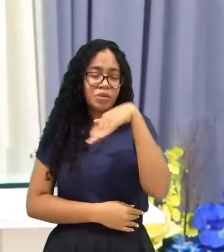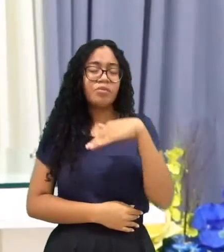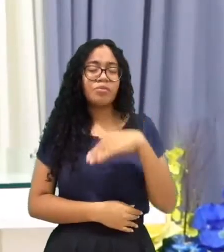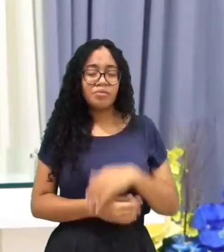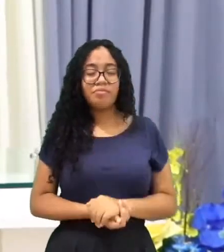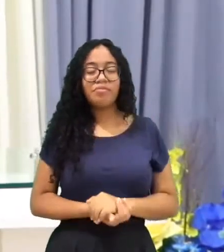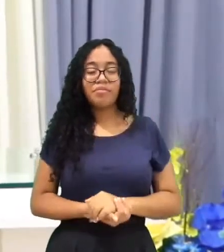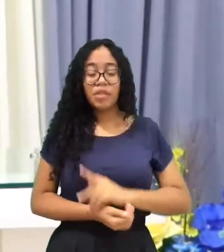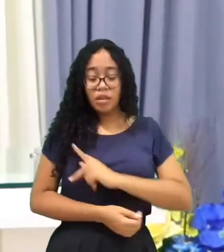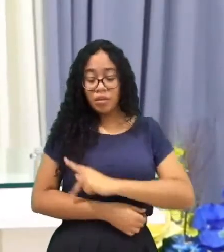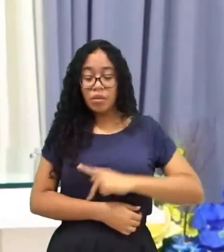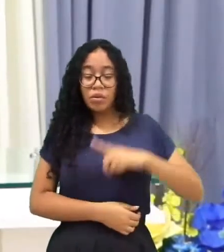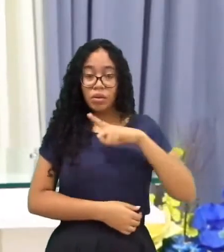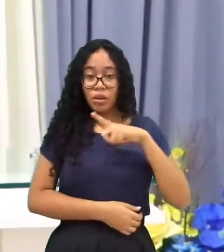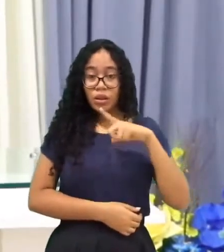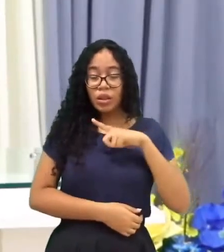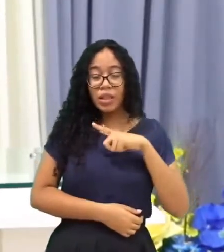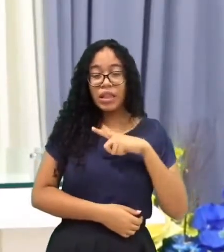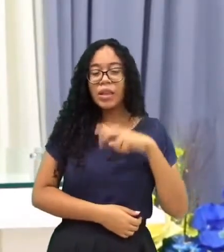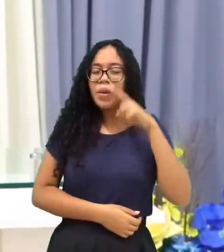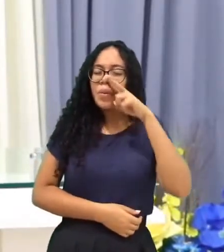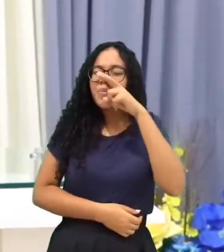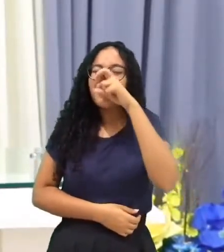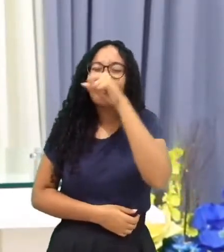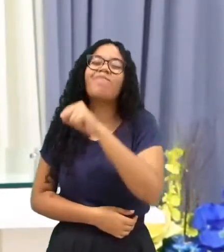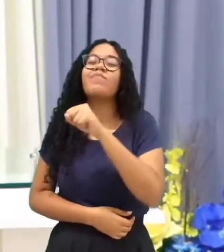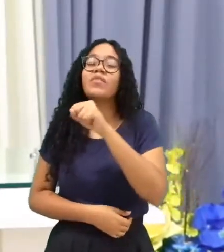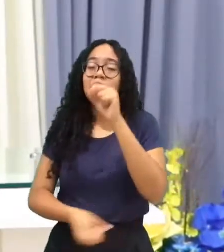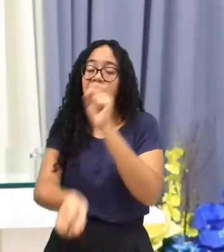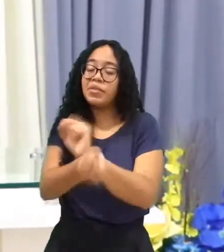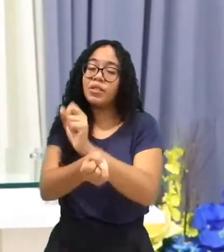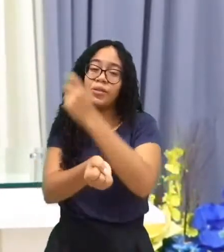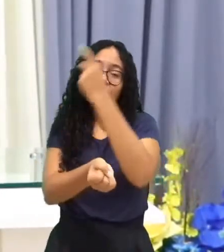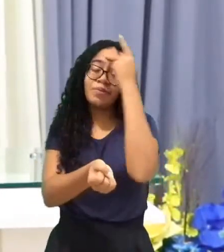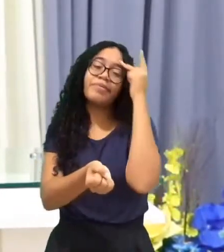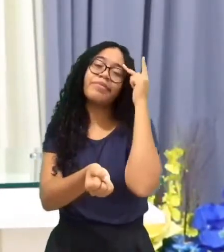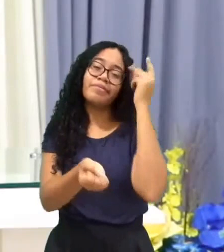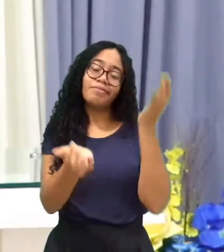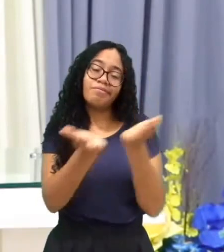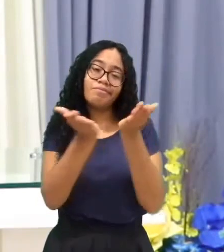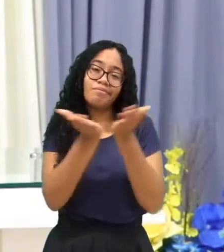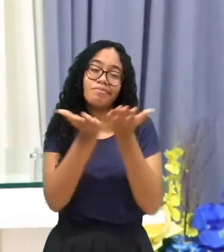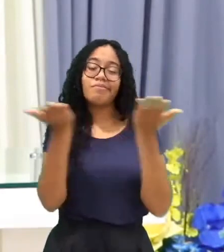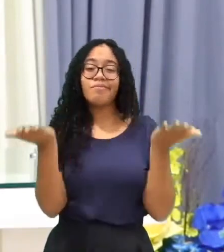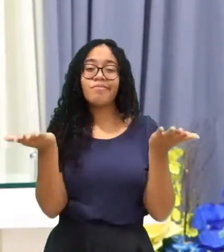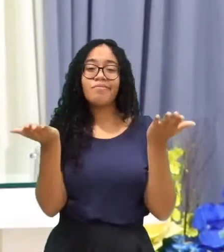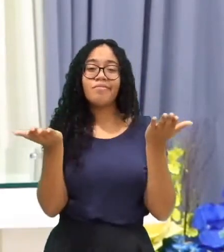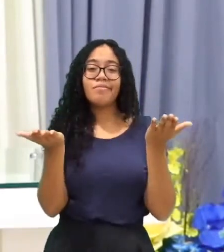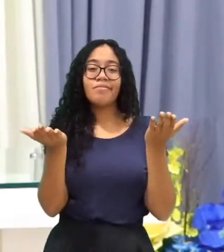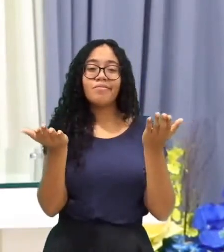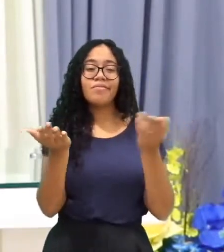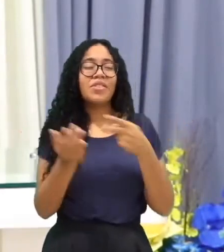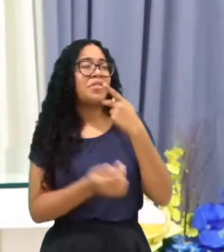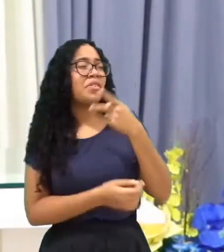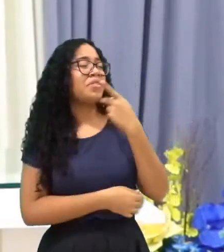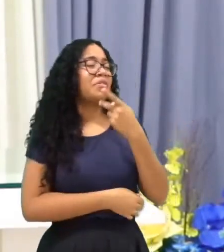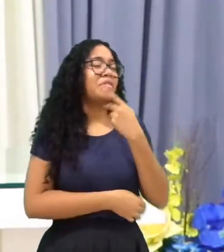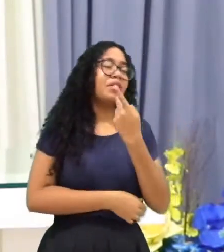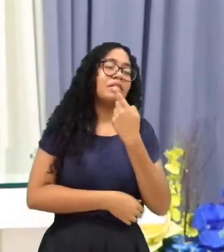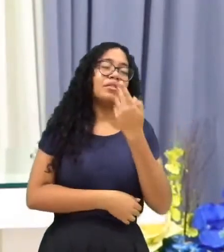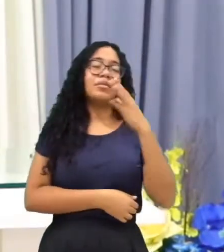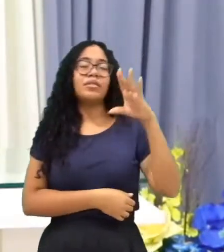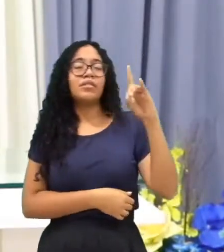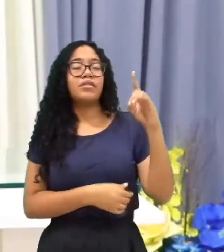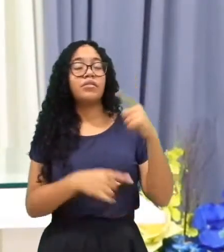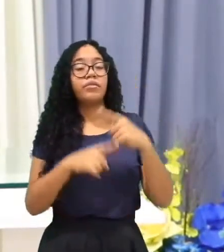prender quem ele encontrar, invocando o teu nome. E argumenta muitas coisas lá com o Senhor.